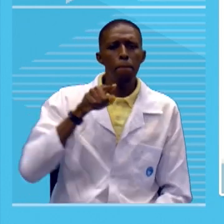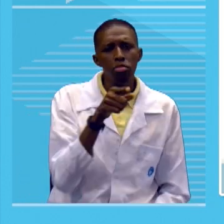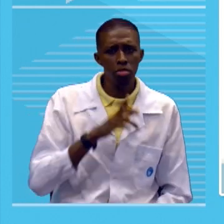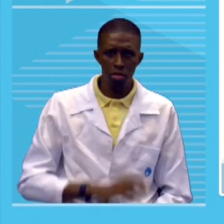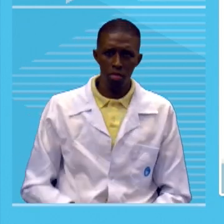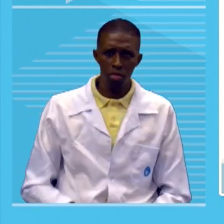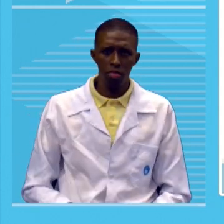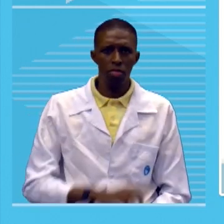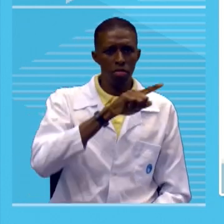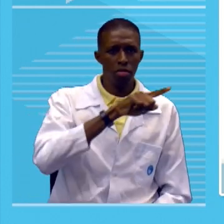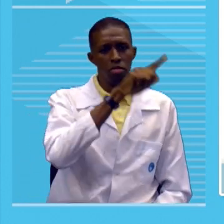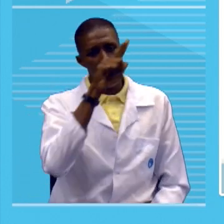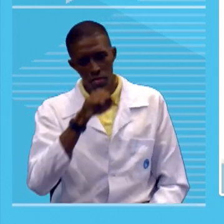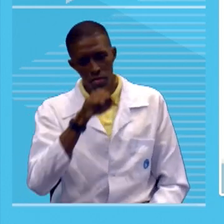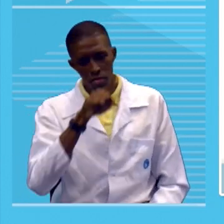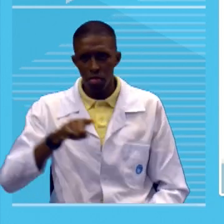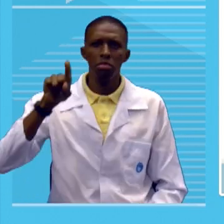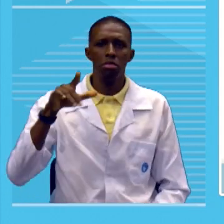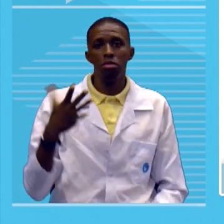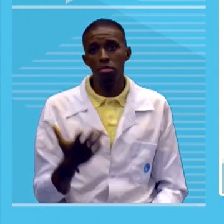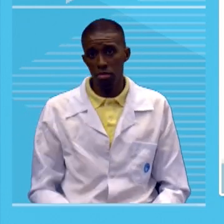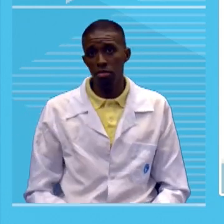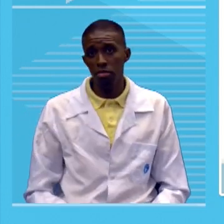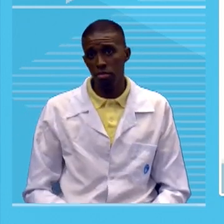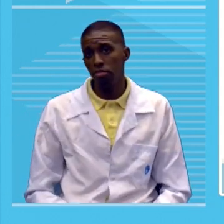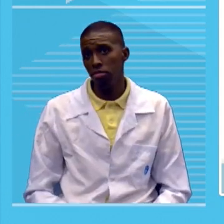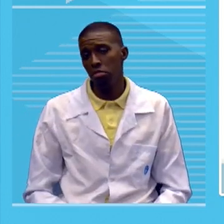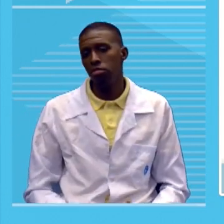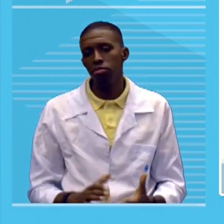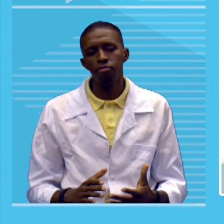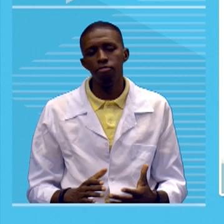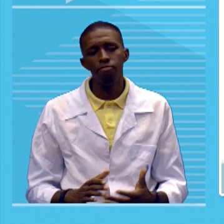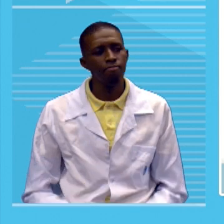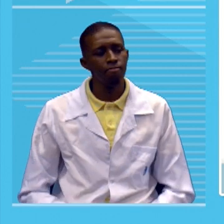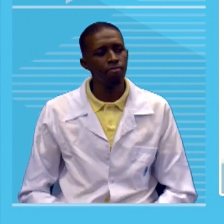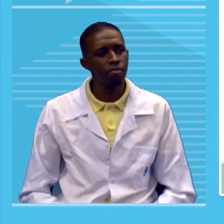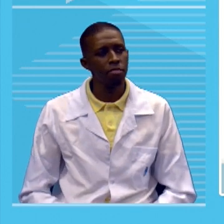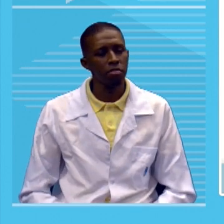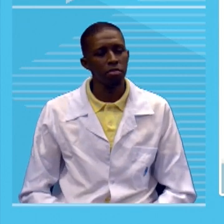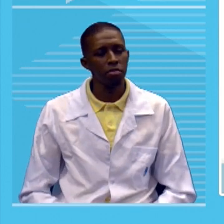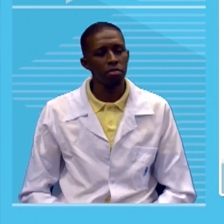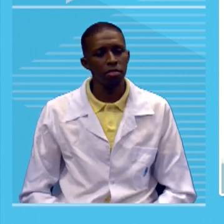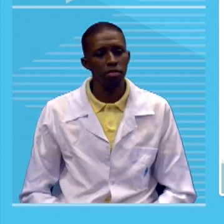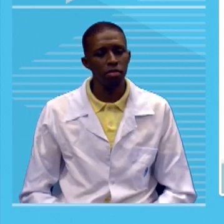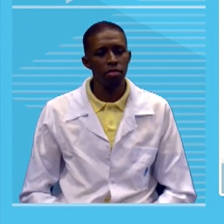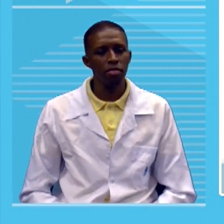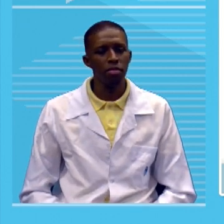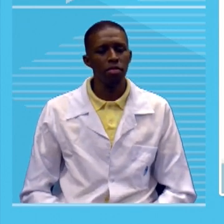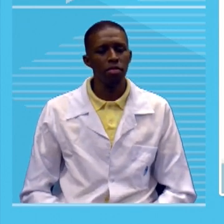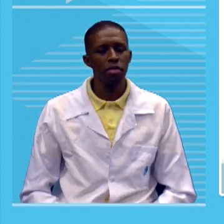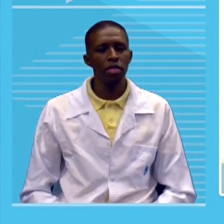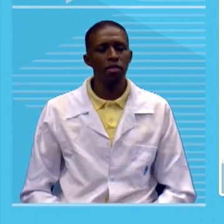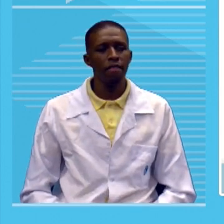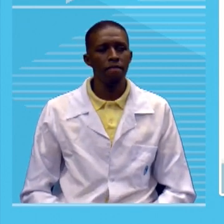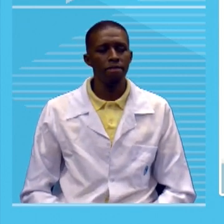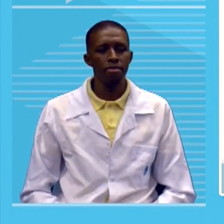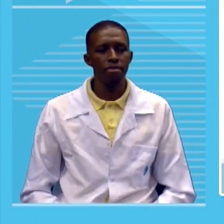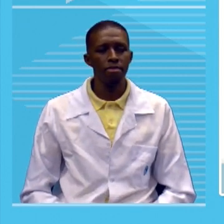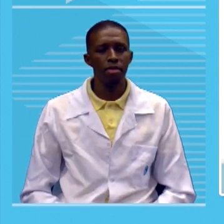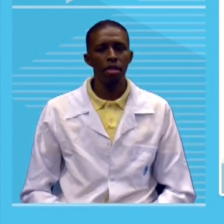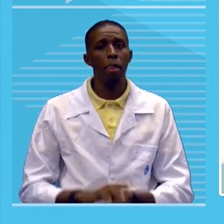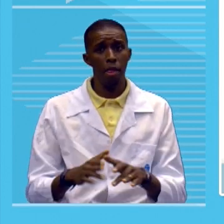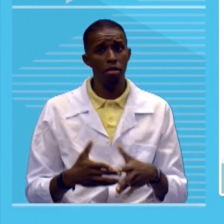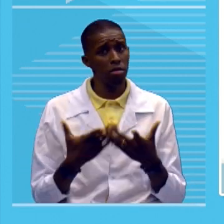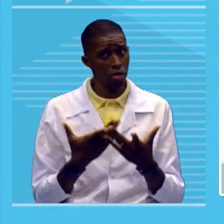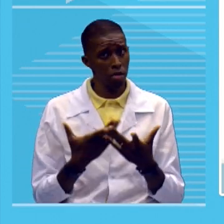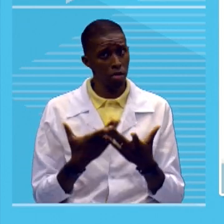mas você há de convir que você, em alguns momentos, interrogou. Em alguns momentos, você